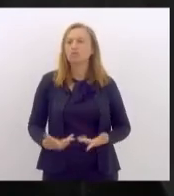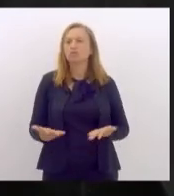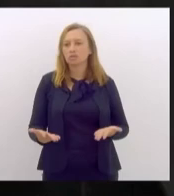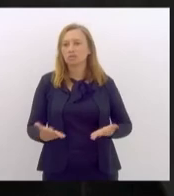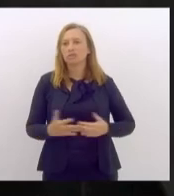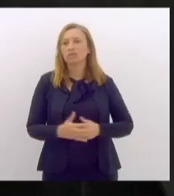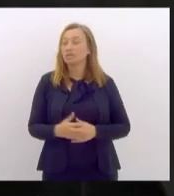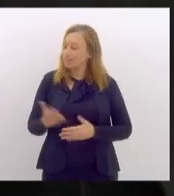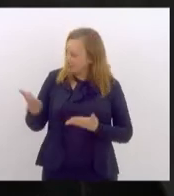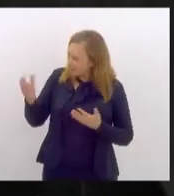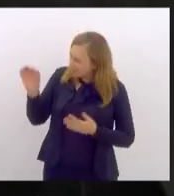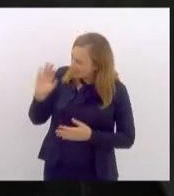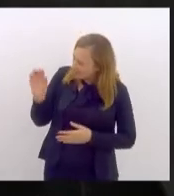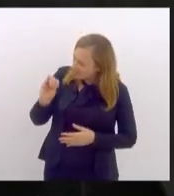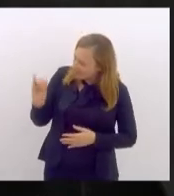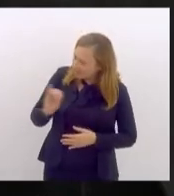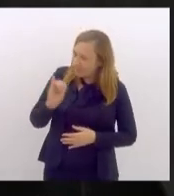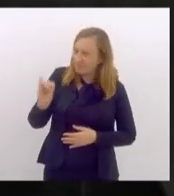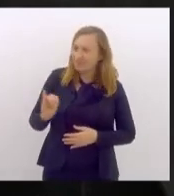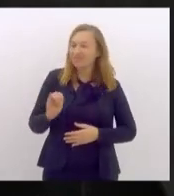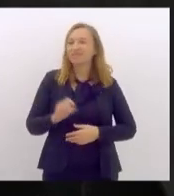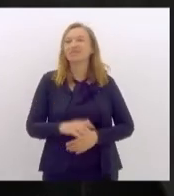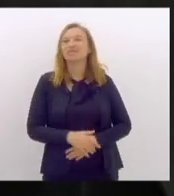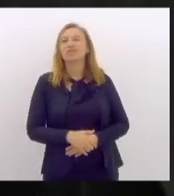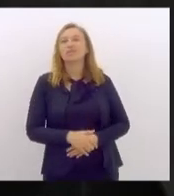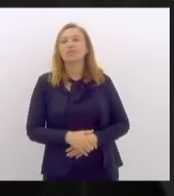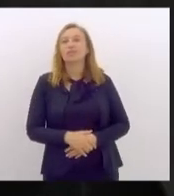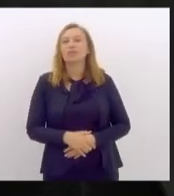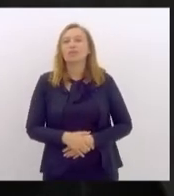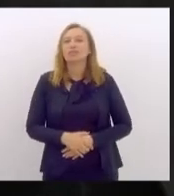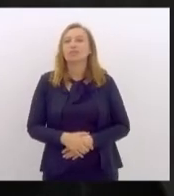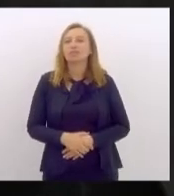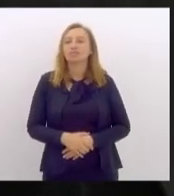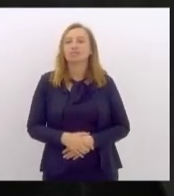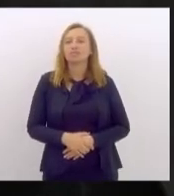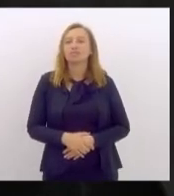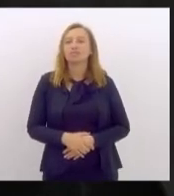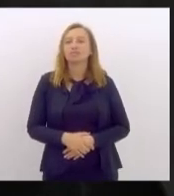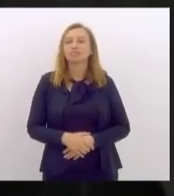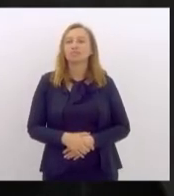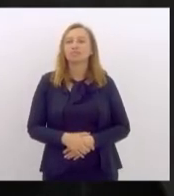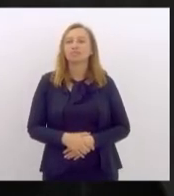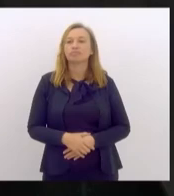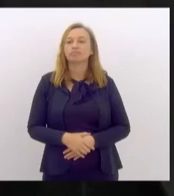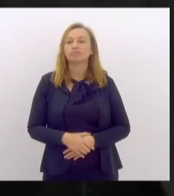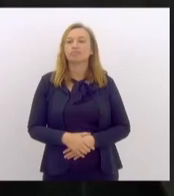Opa discretamente é a nossa própria